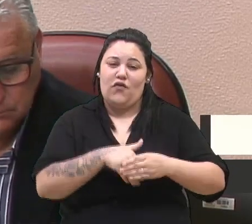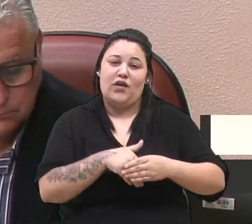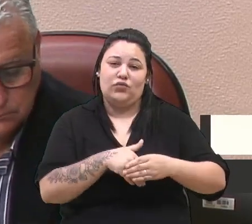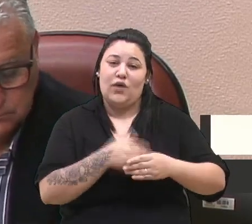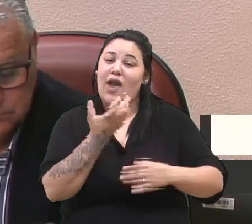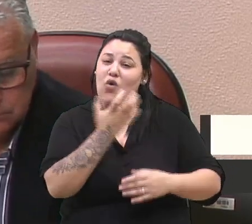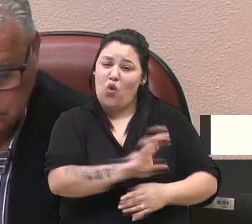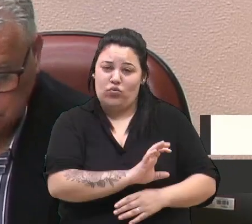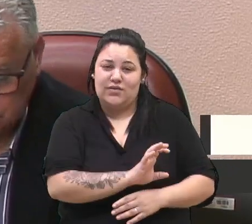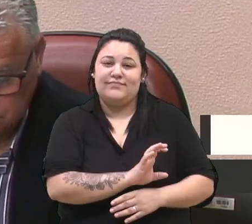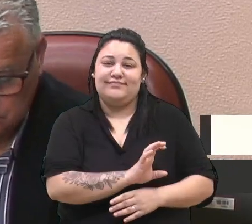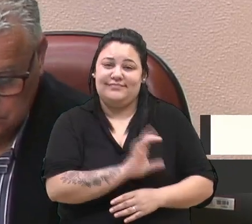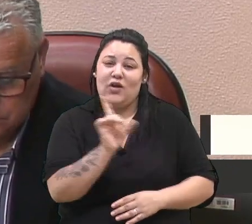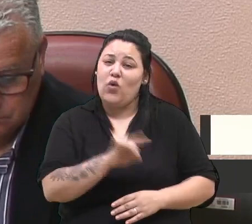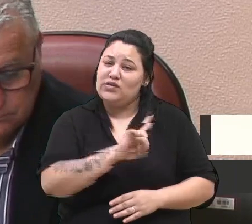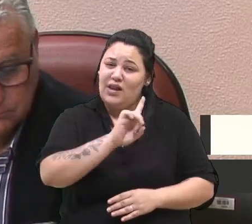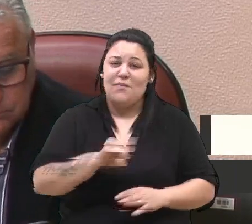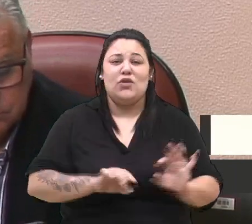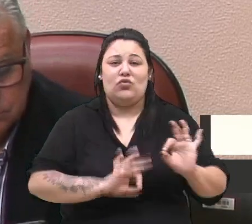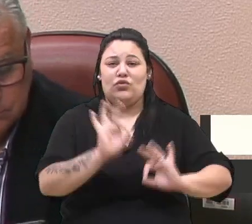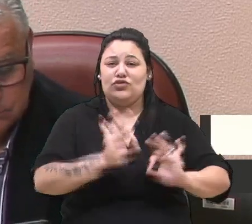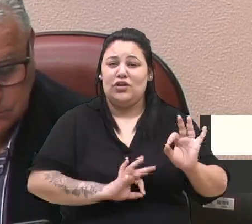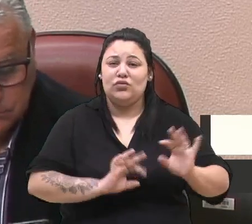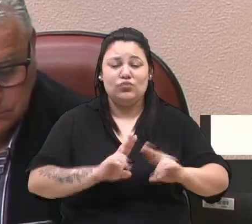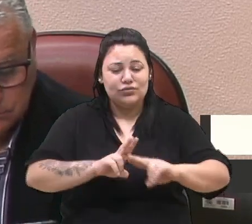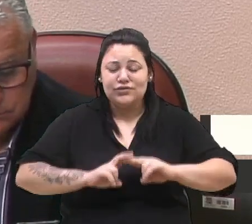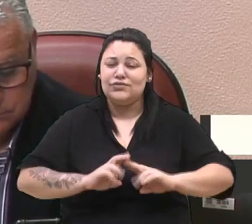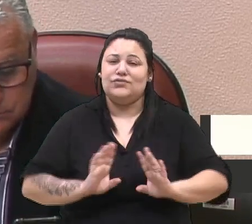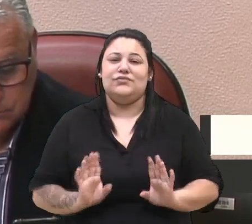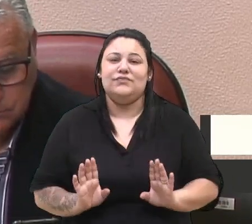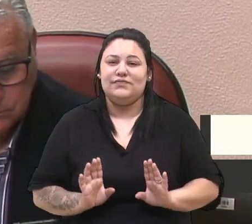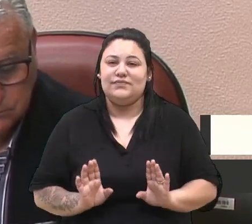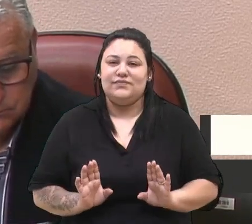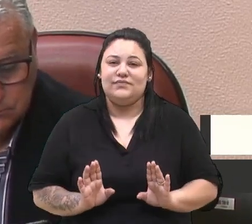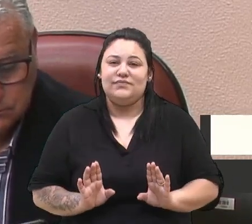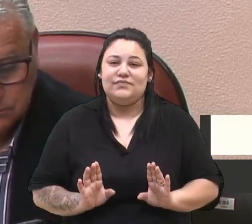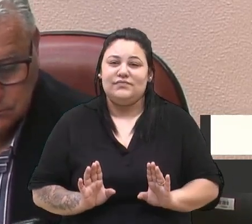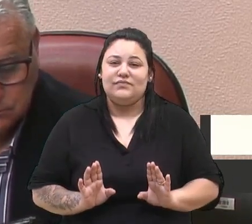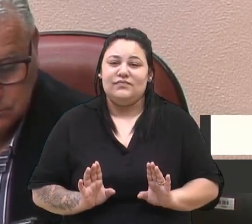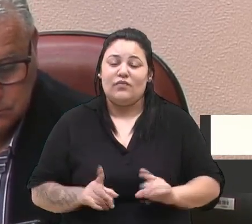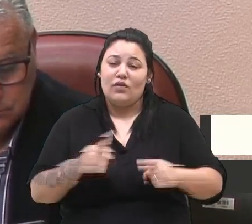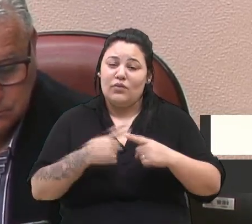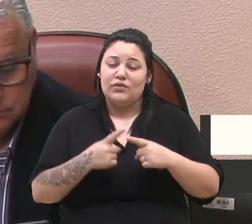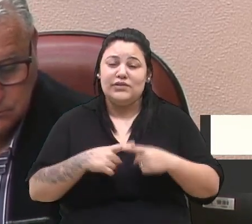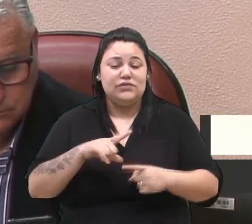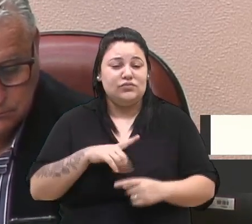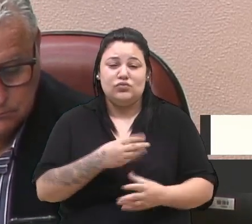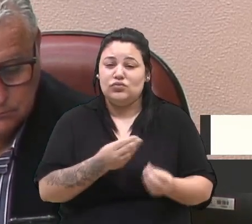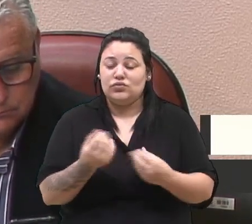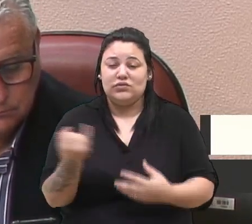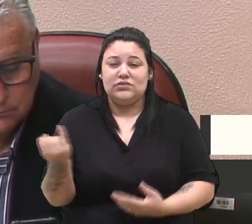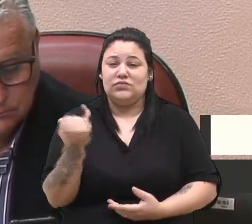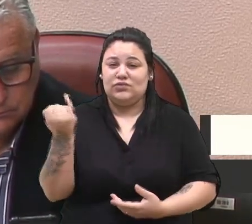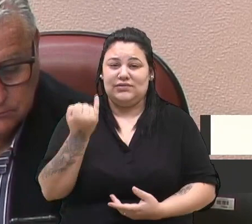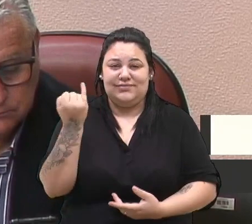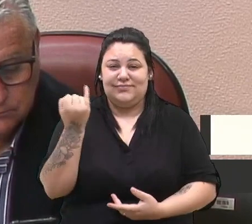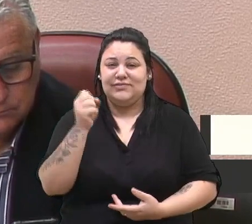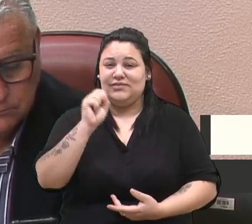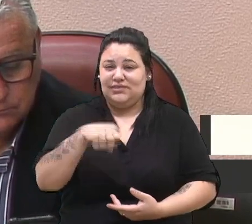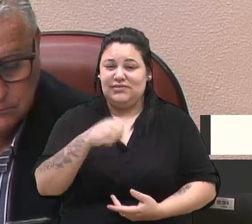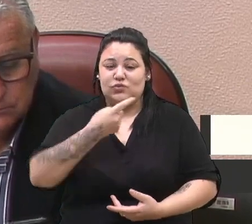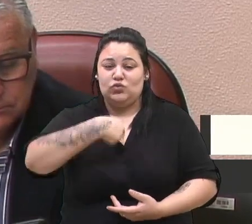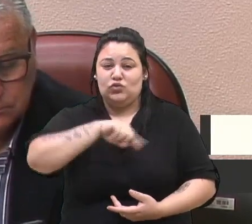veto por essas razões. Pela importância do